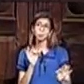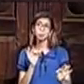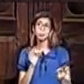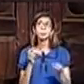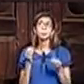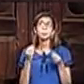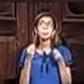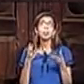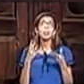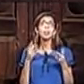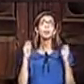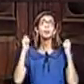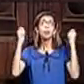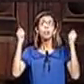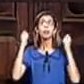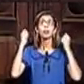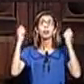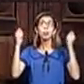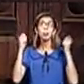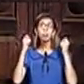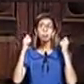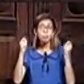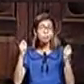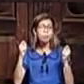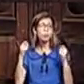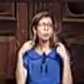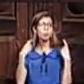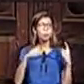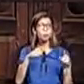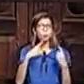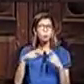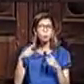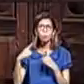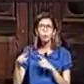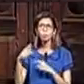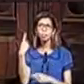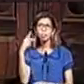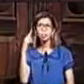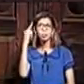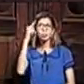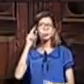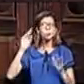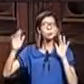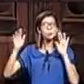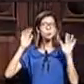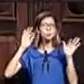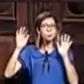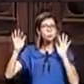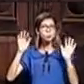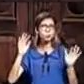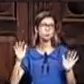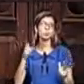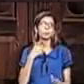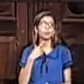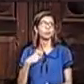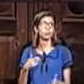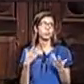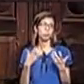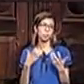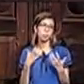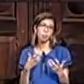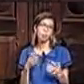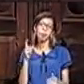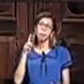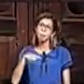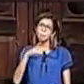para protestar contra o sucateamento de um sonho, como eles mesmos falam. Foram pessoas